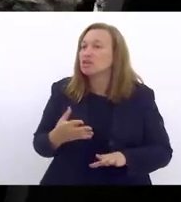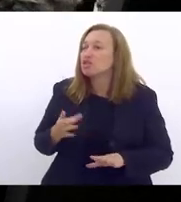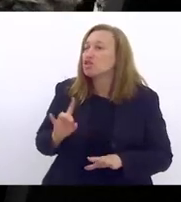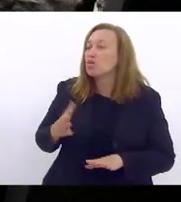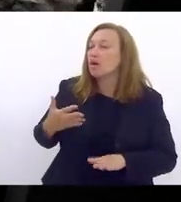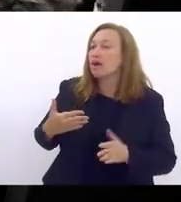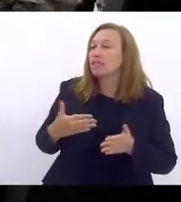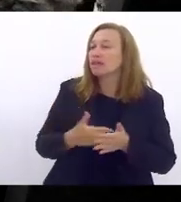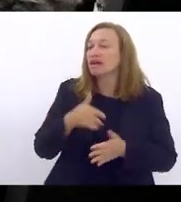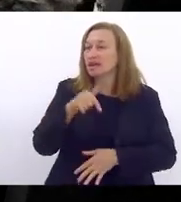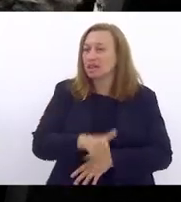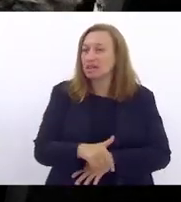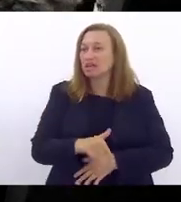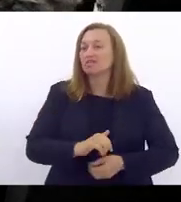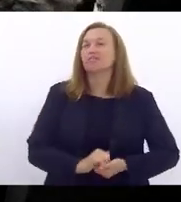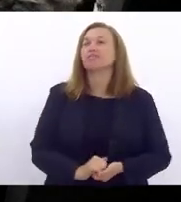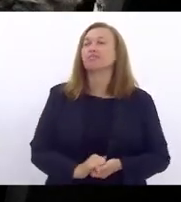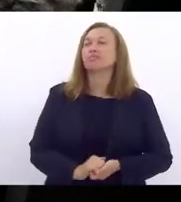até aqui